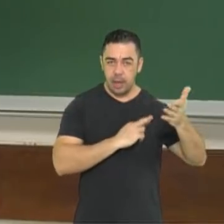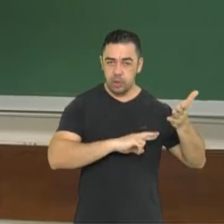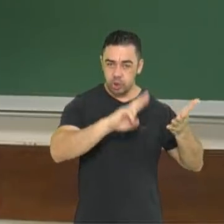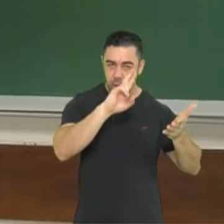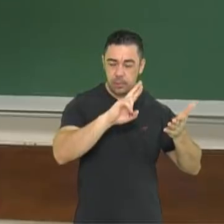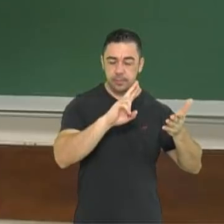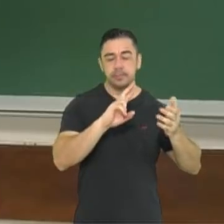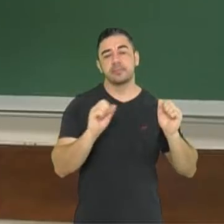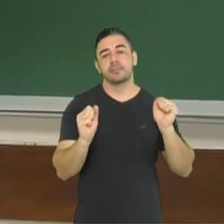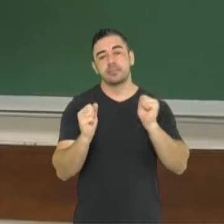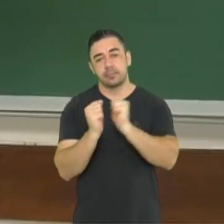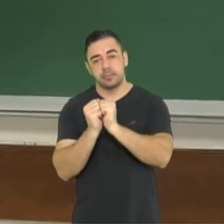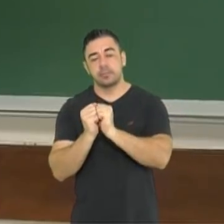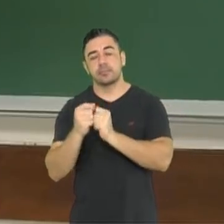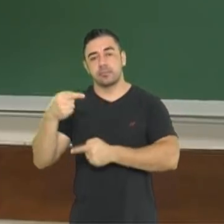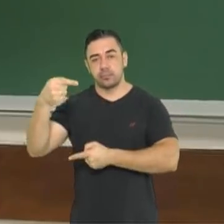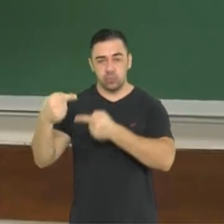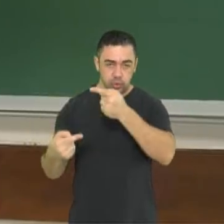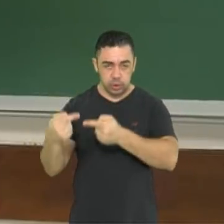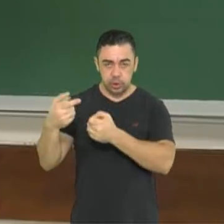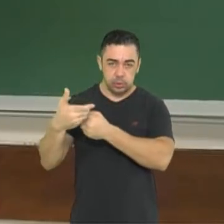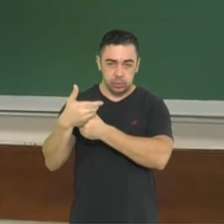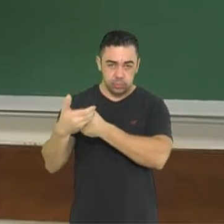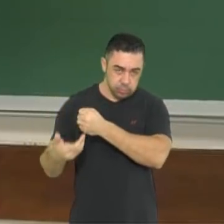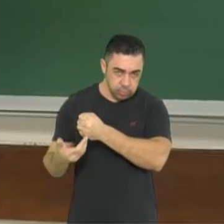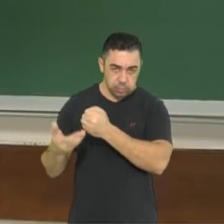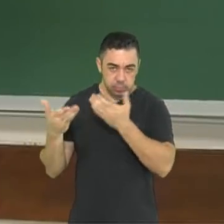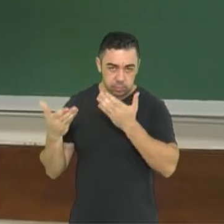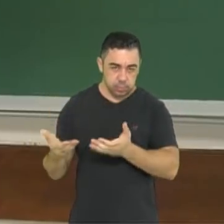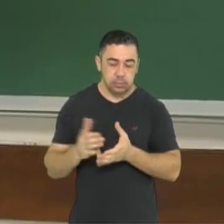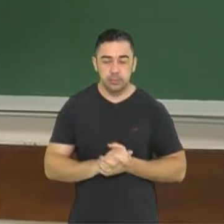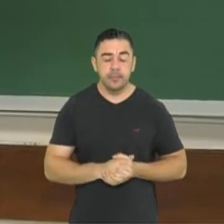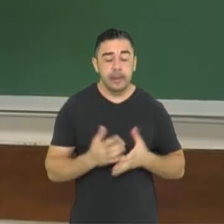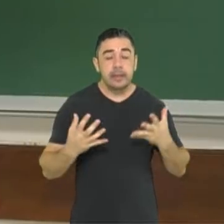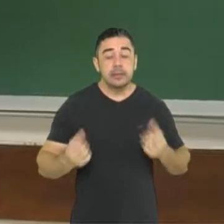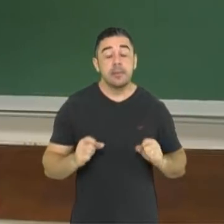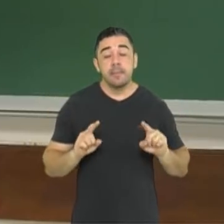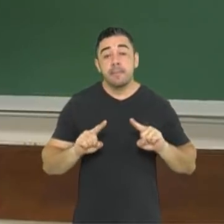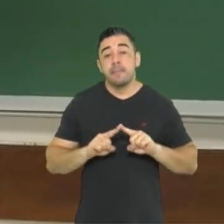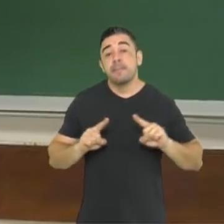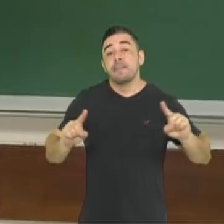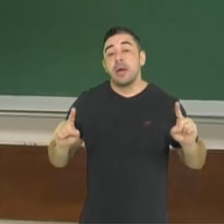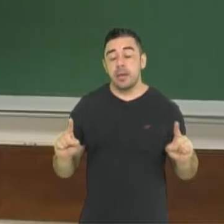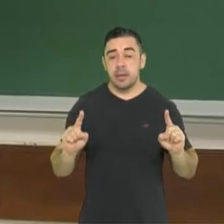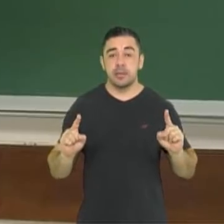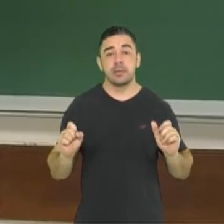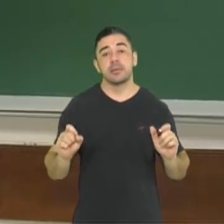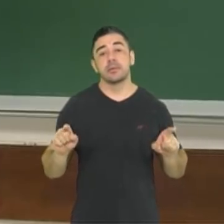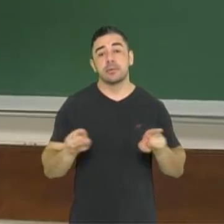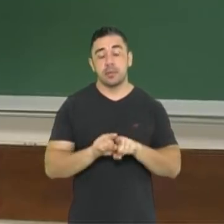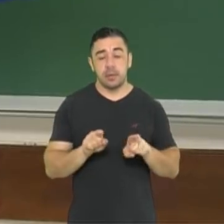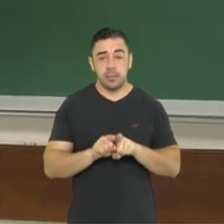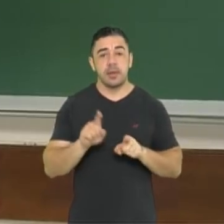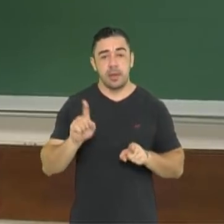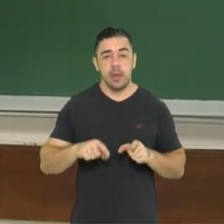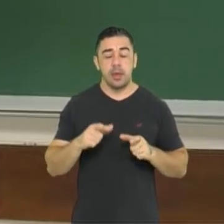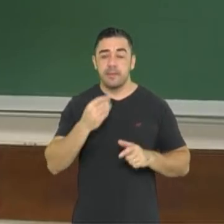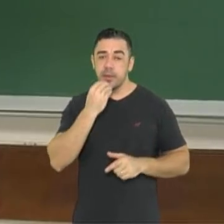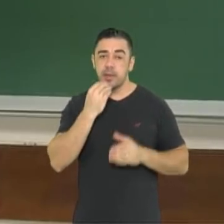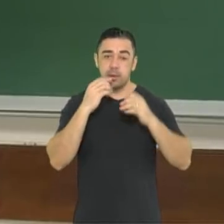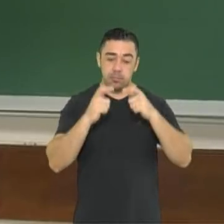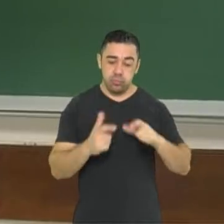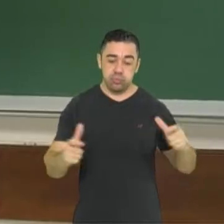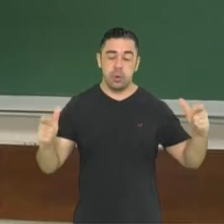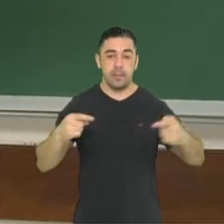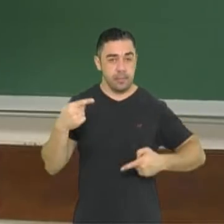está submetendo-se ao poder, inclusive religioso, mas que ele vai também, através da igreja, expandir seu poder